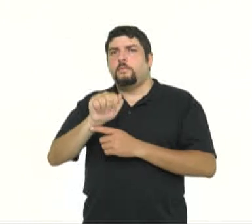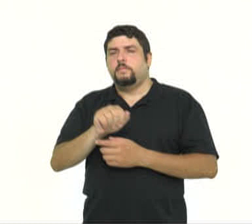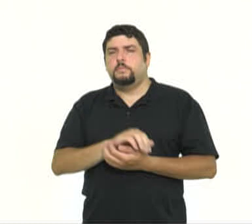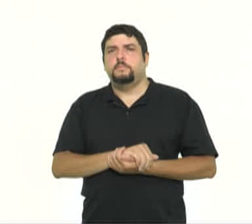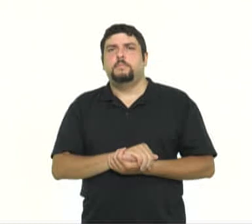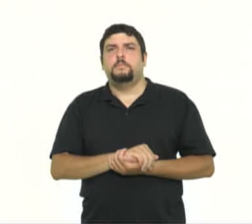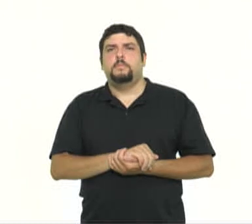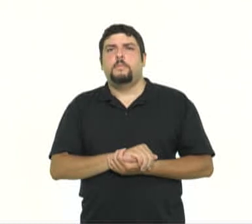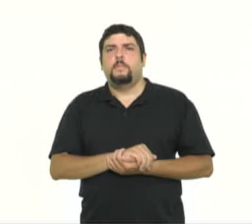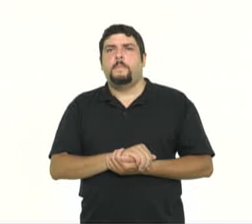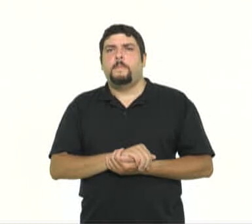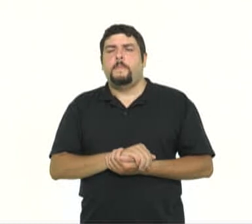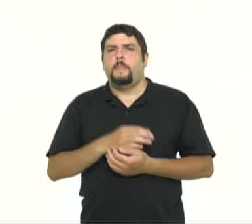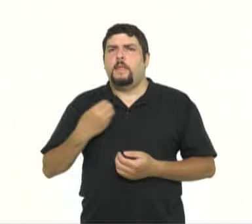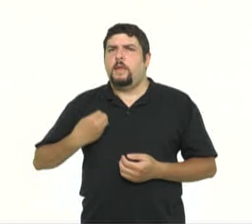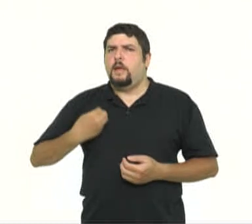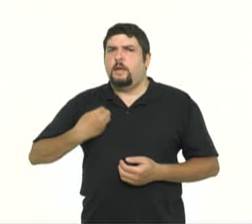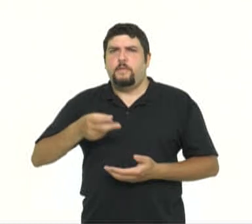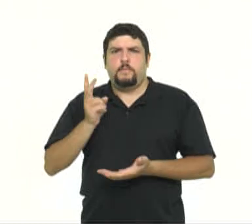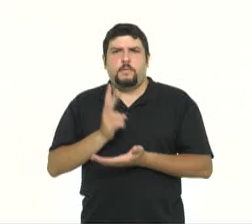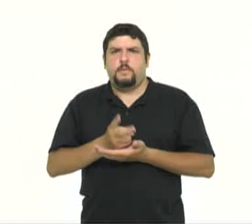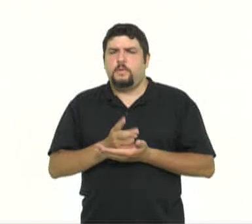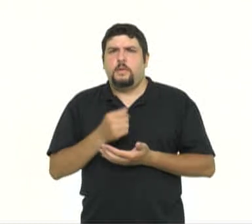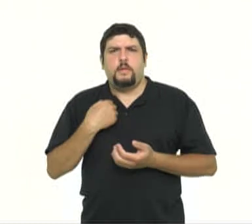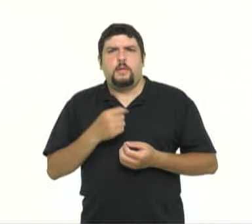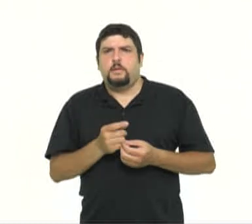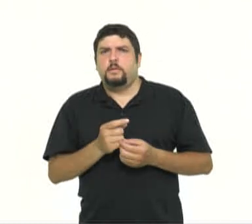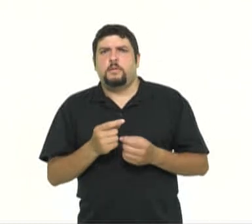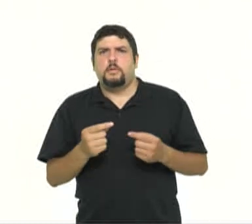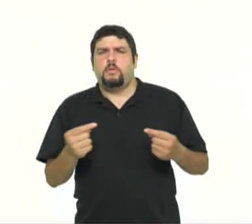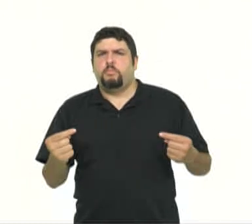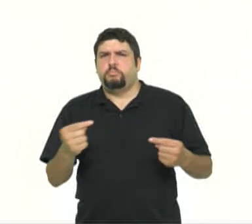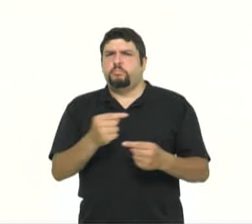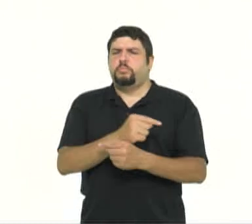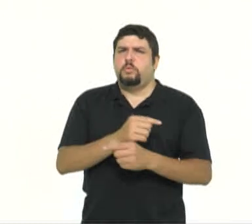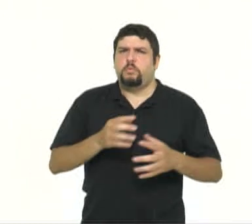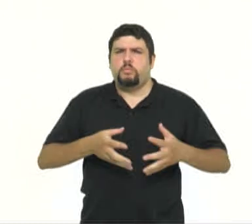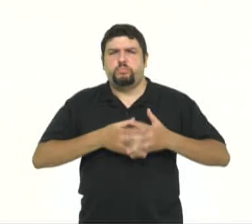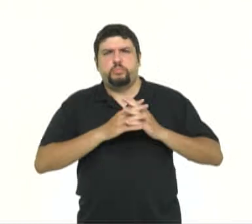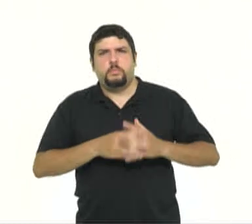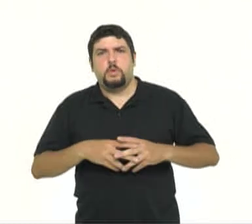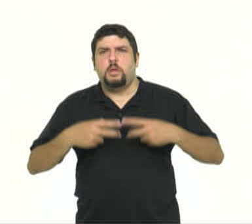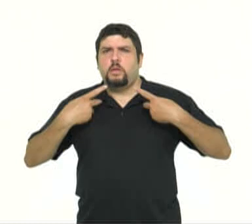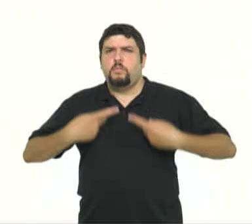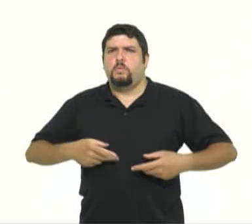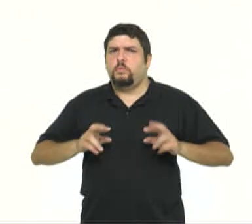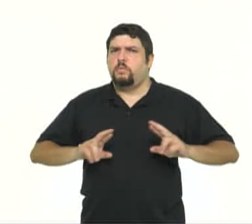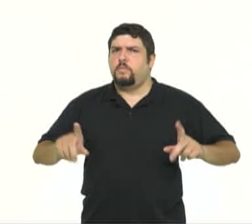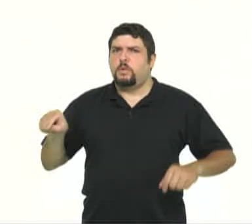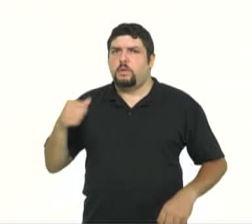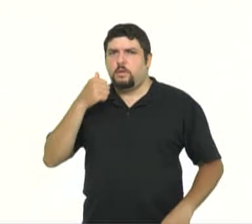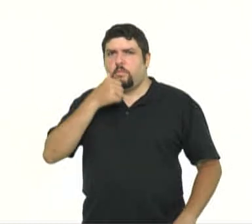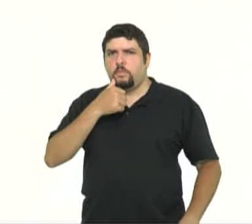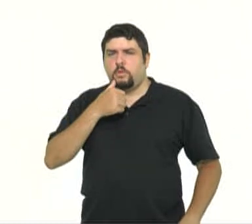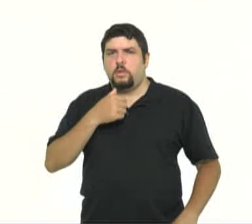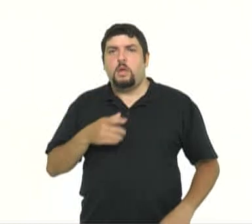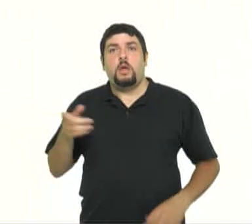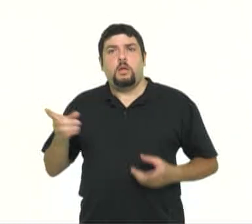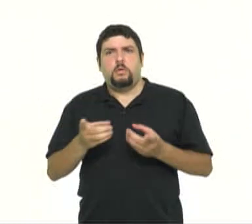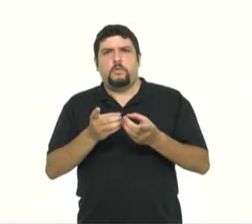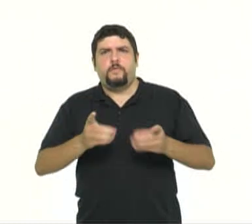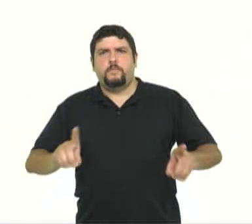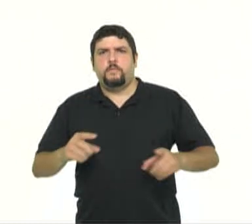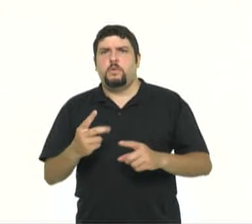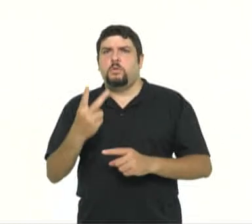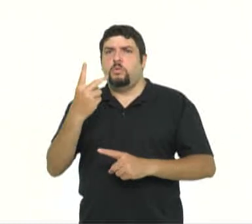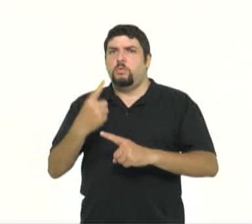de episódios controversos e sua postura pouco comum para uma mulher naquela época, ela divorciou-se 2 vezes,